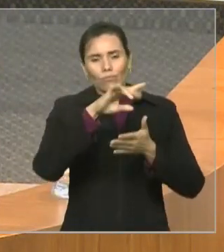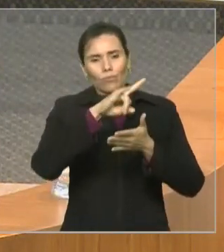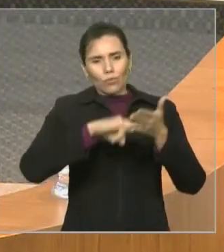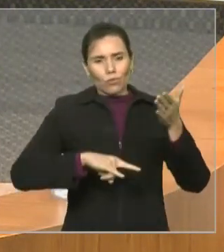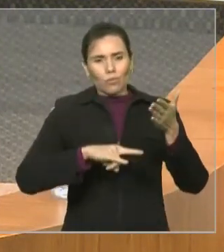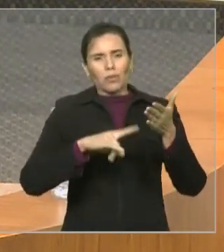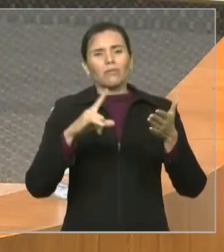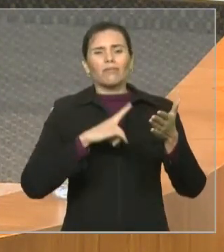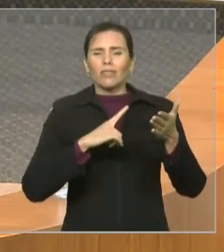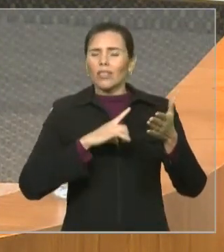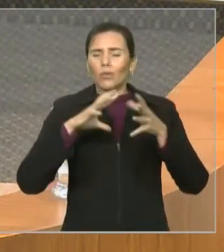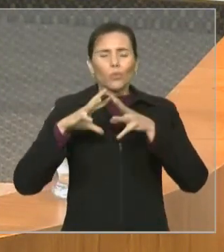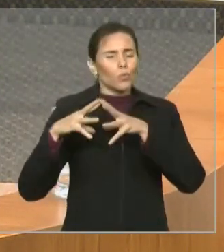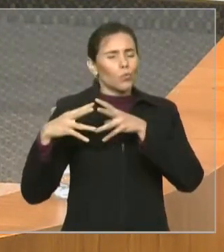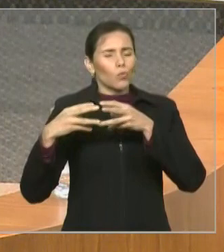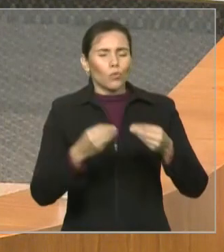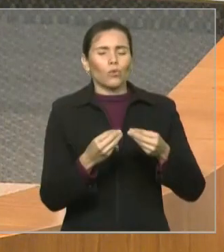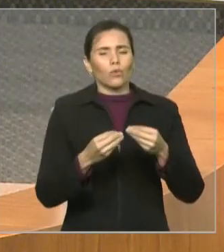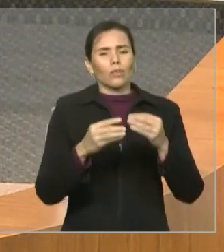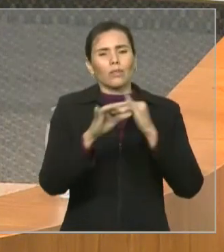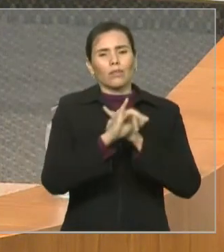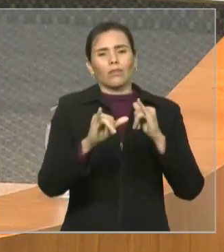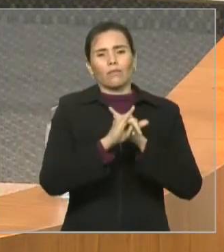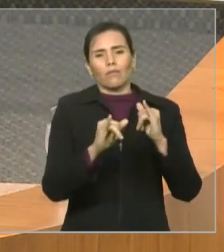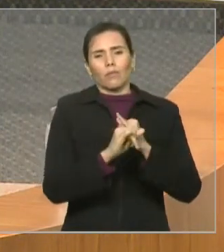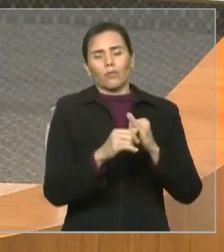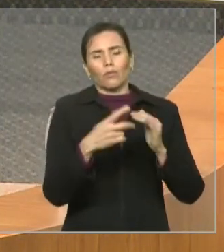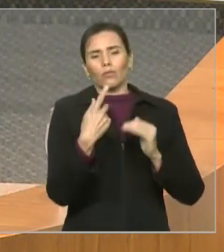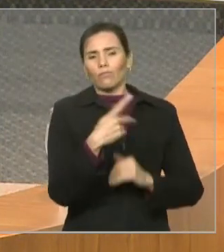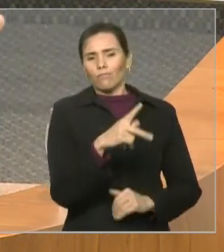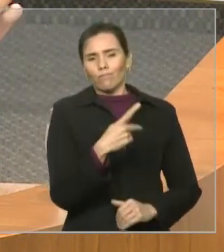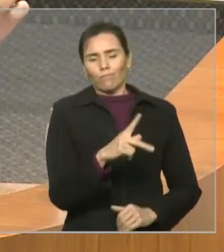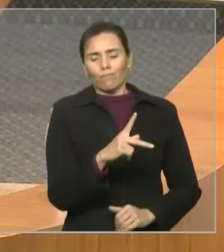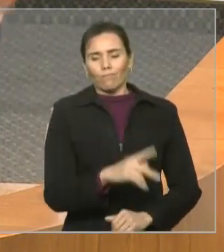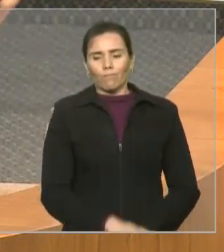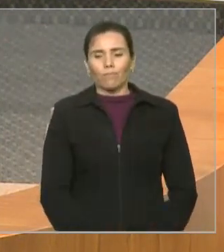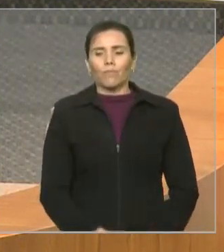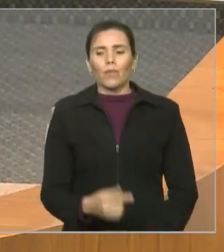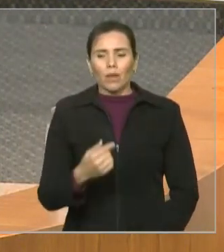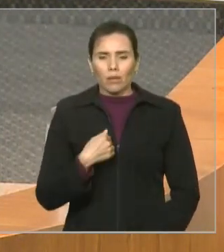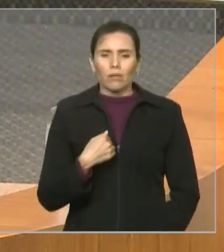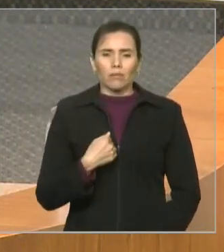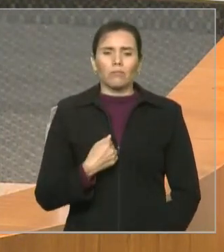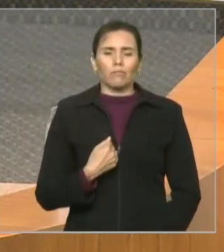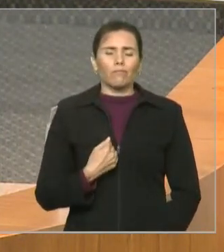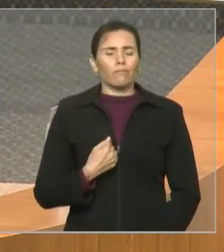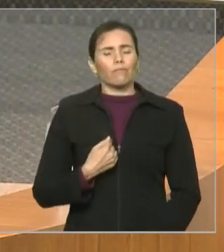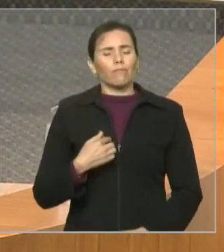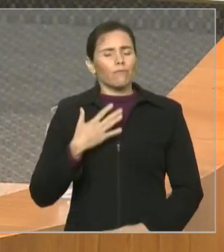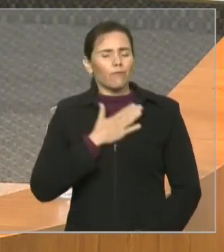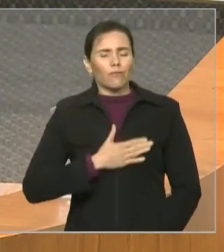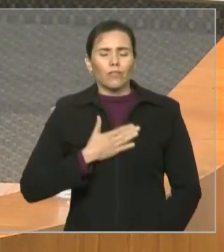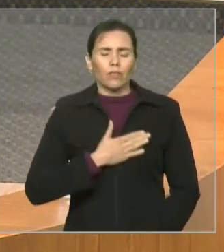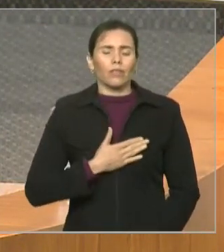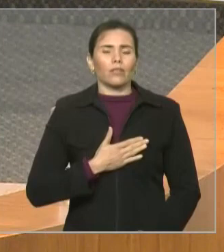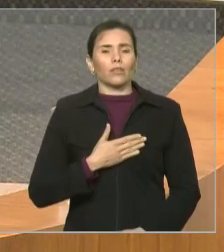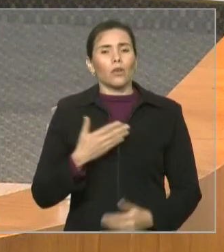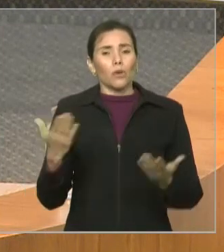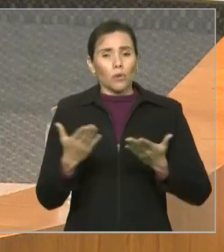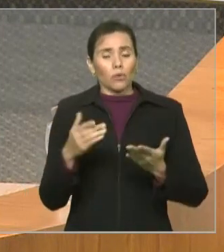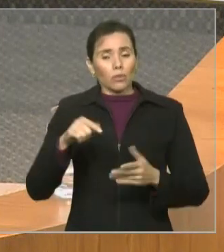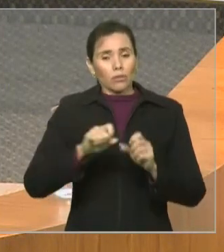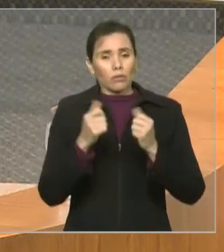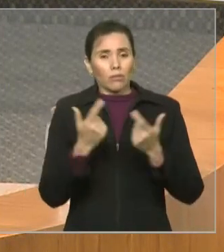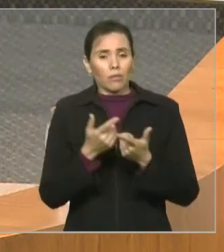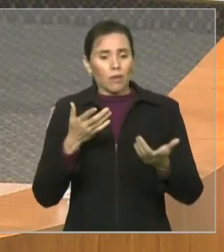hoje de perceber que essa casa aprova esse projeto de lei e que segue para a sanção do governador Flávio Dino. E muito futuramente, muito